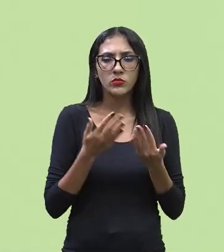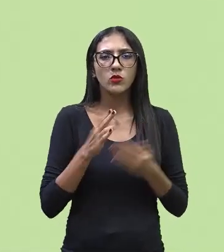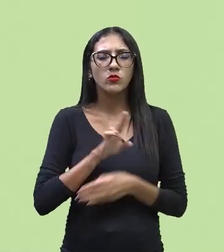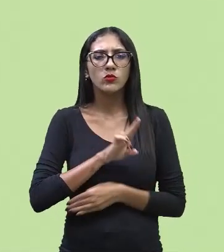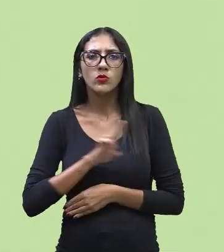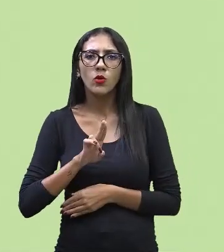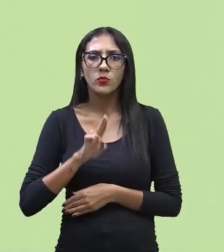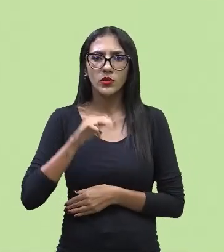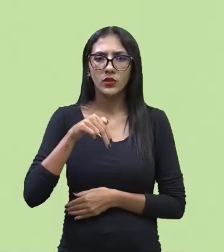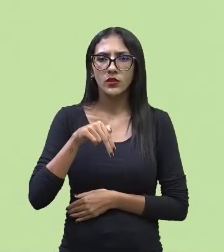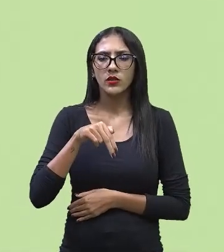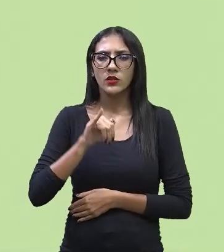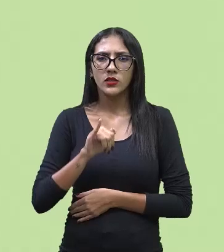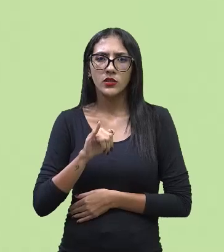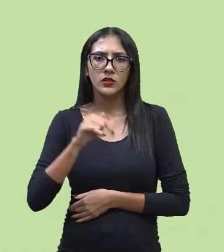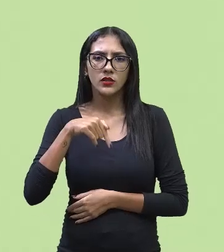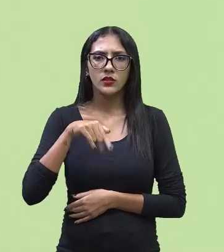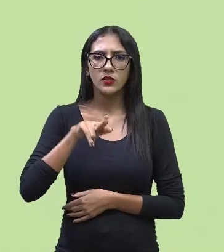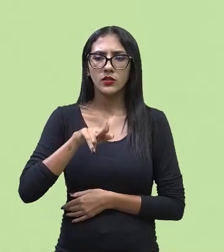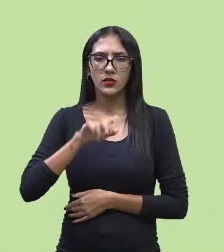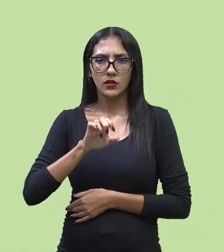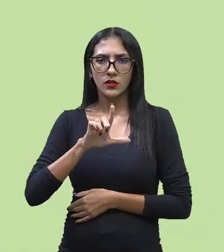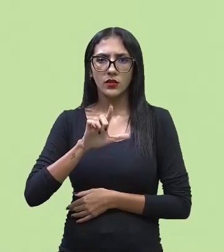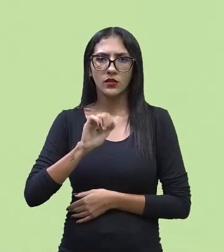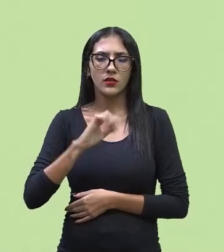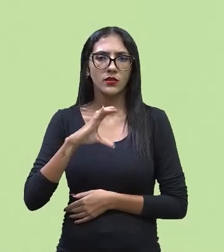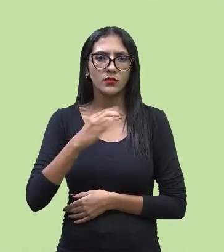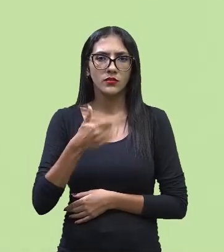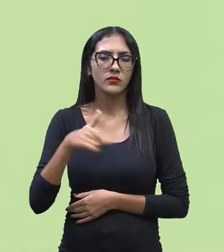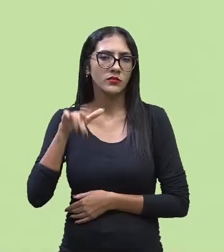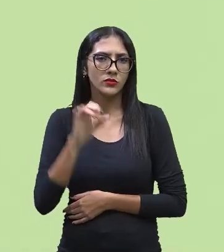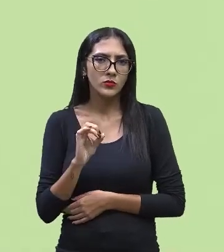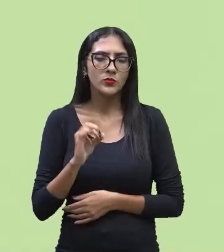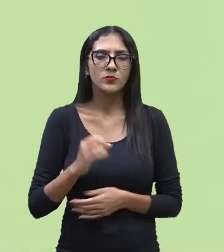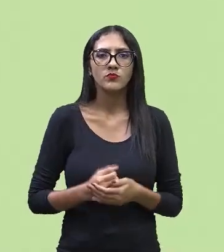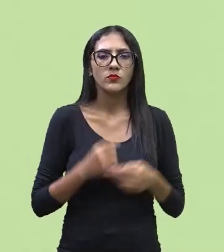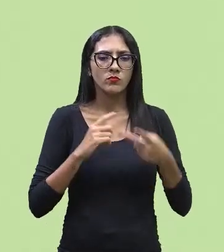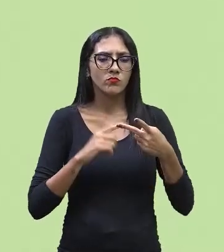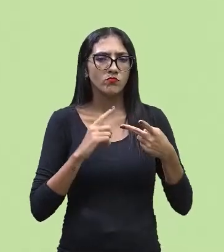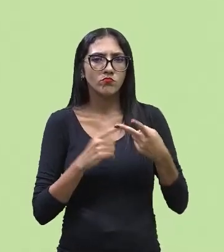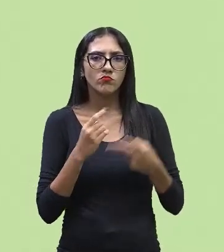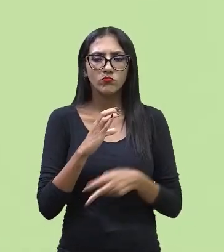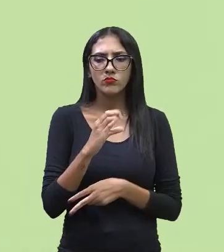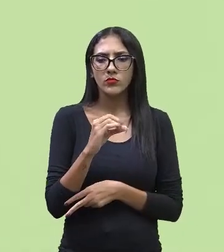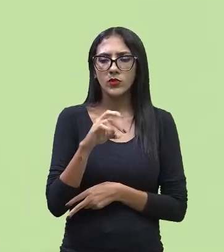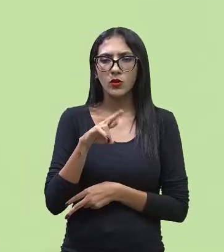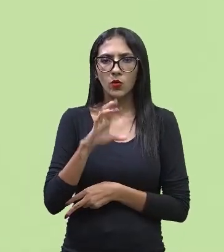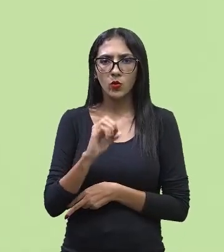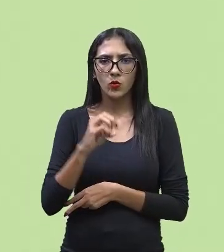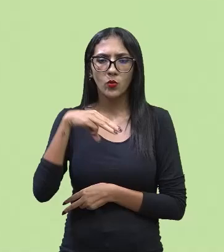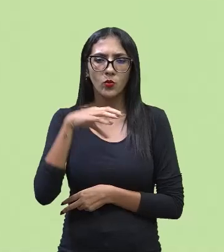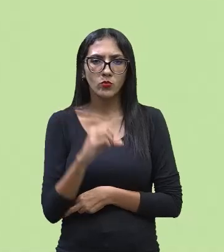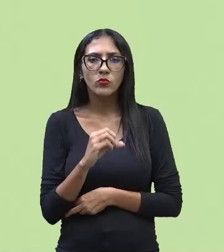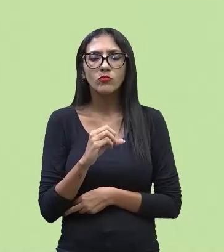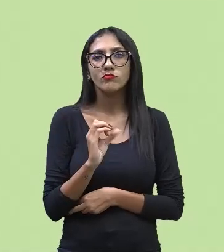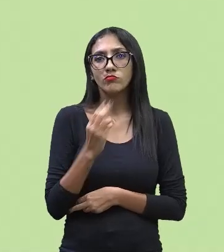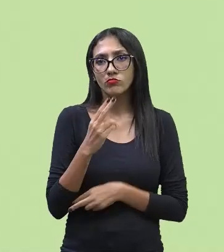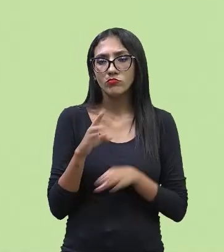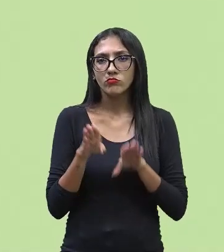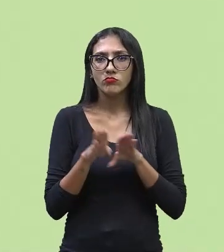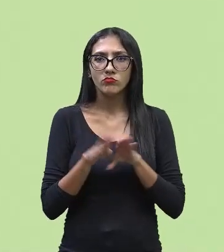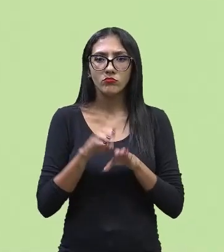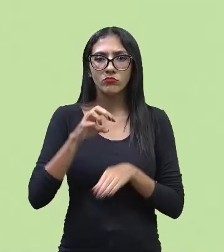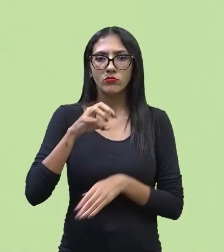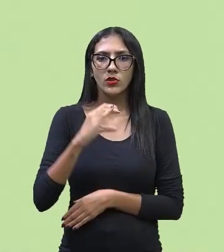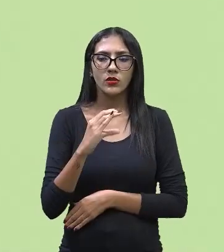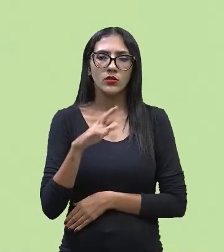processo pode se chamar de niquelação. Se for o cromo, né, pode ser chamado aí de